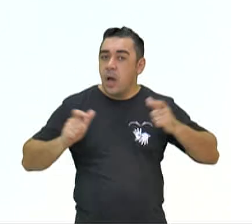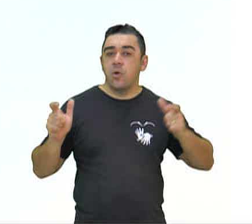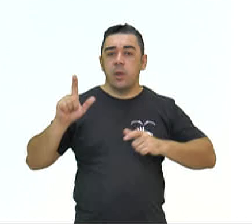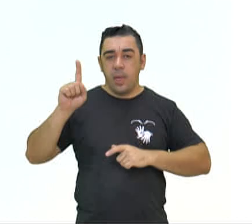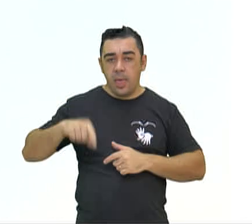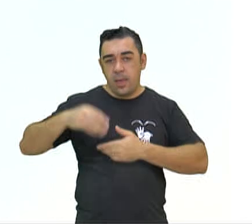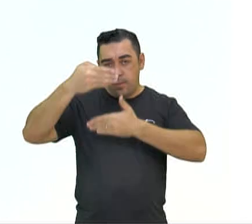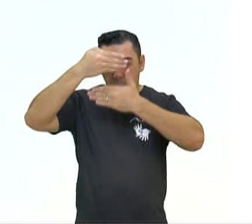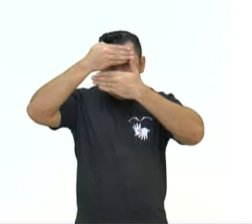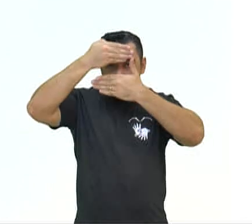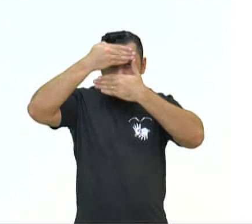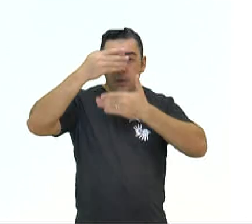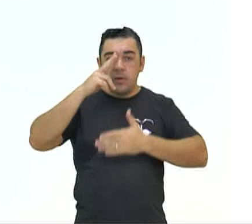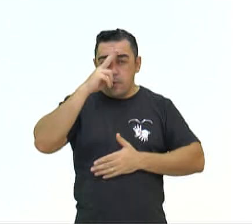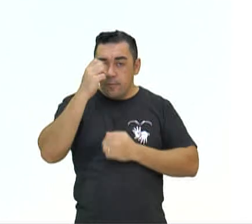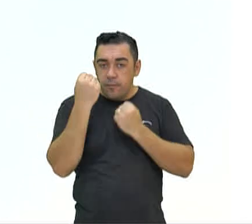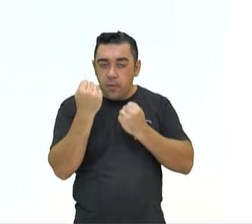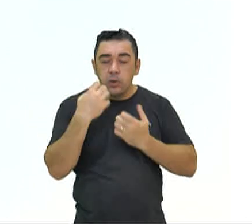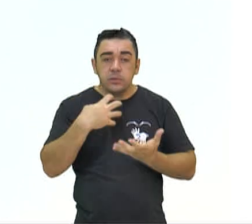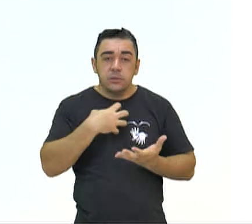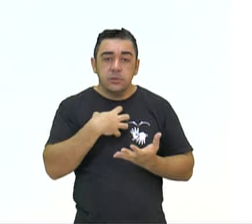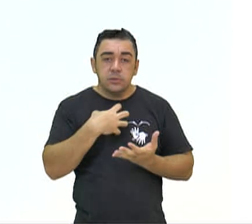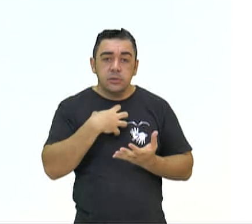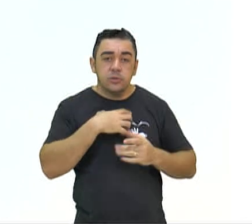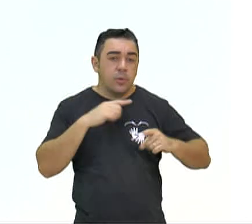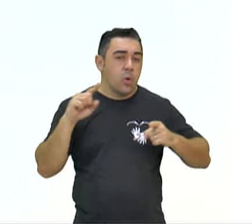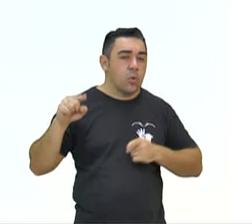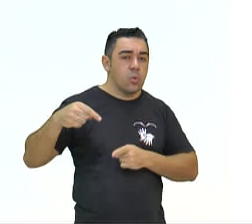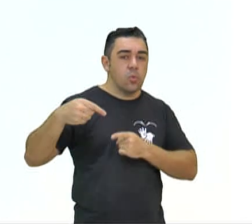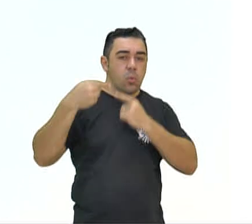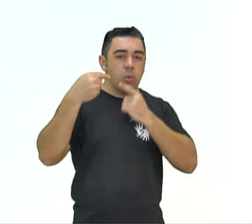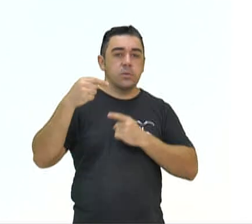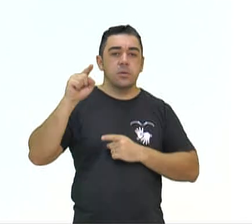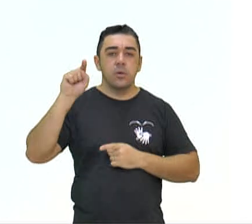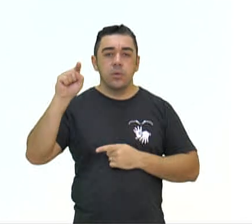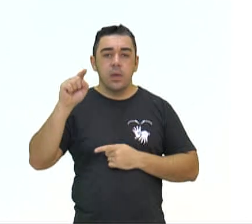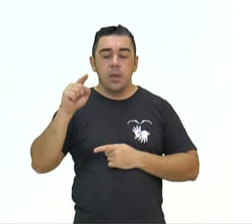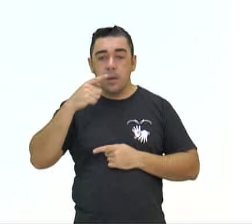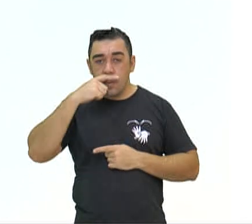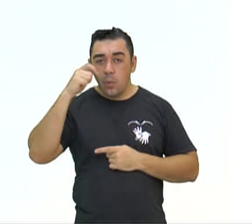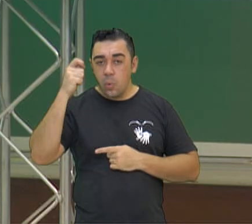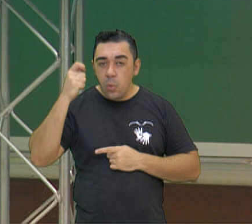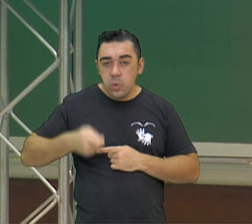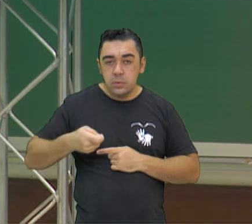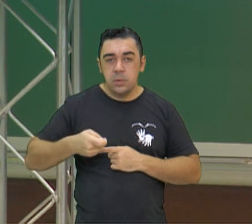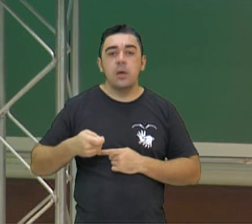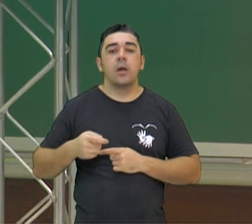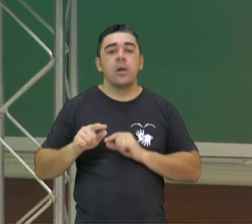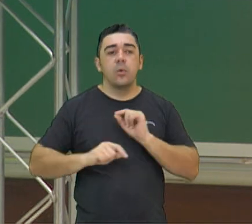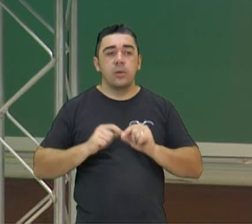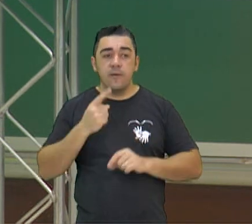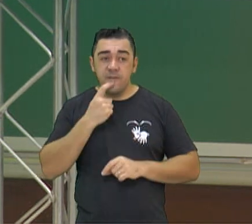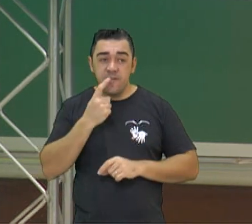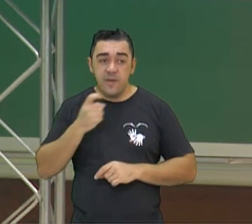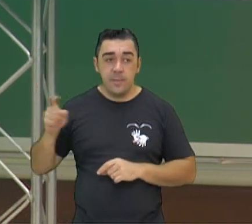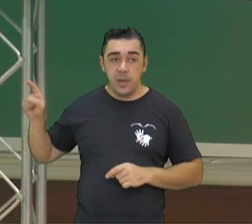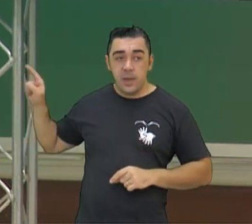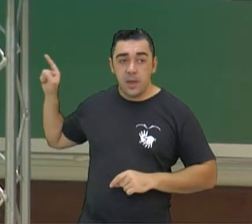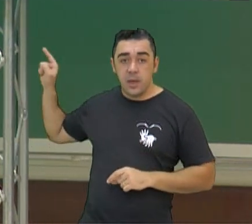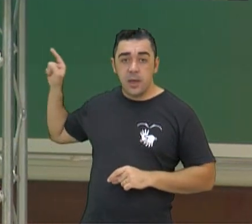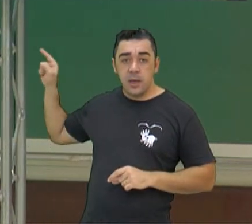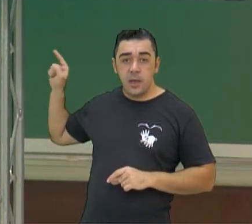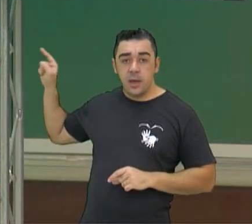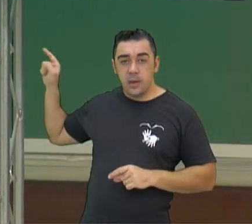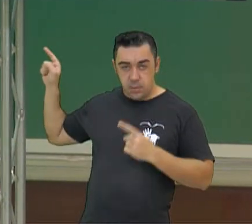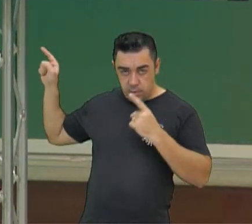de forte sentimento contra a Rússia. Existe aqui, ó, no pontinho vermelho da Crimeia, um